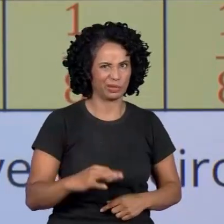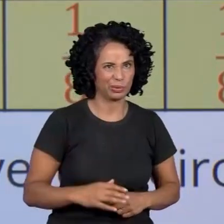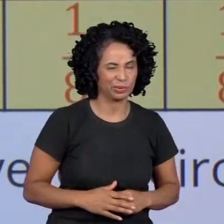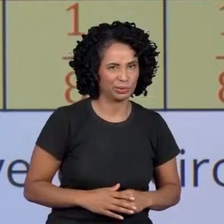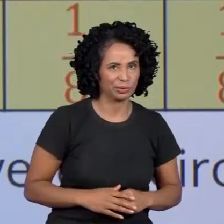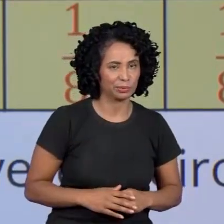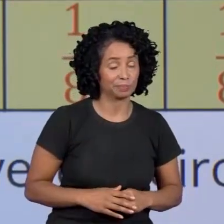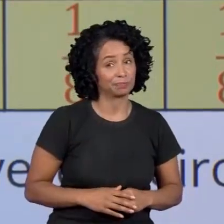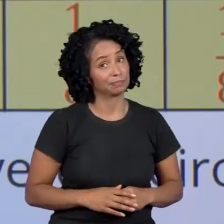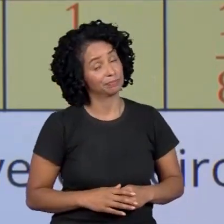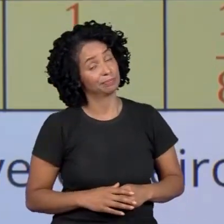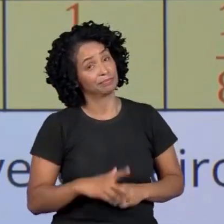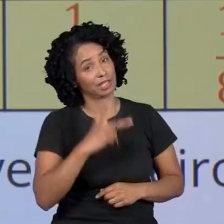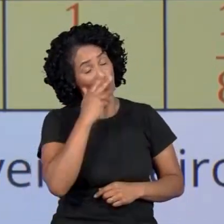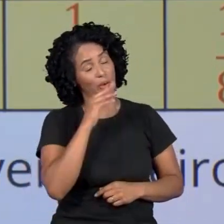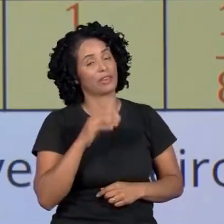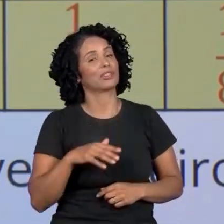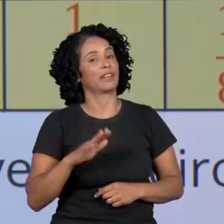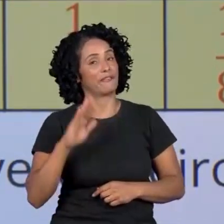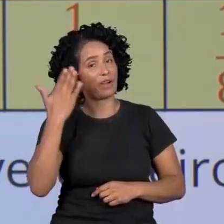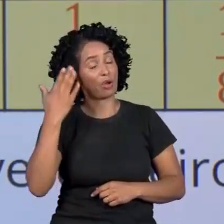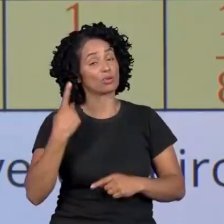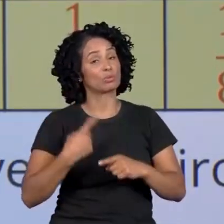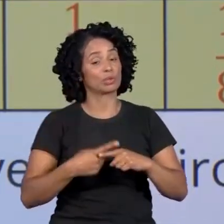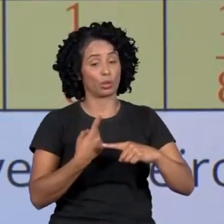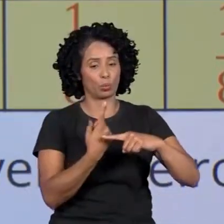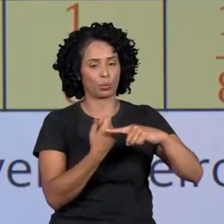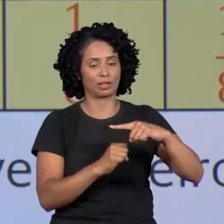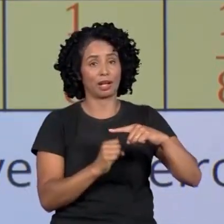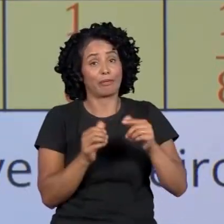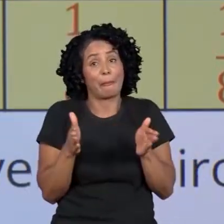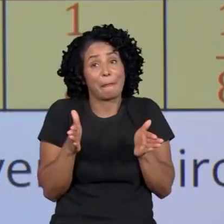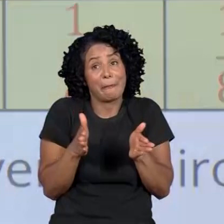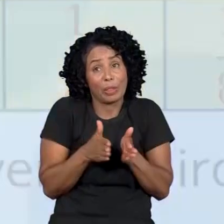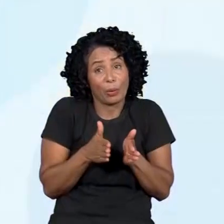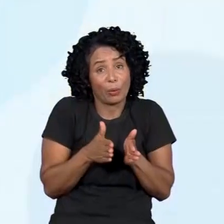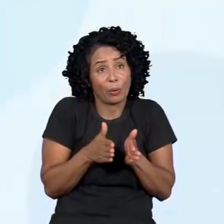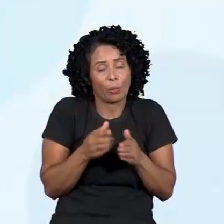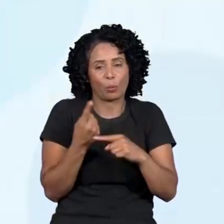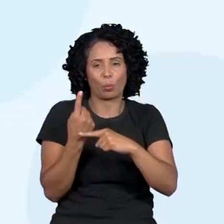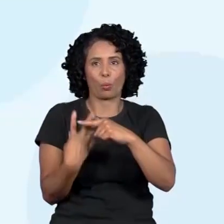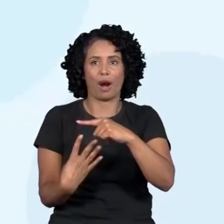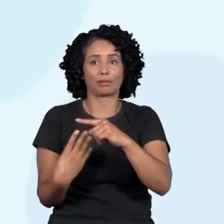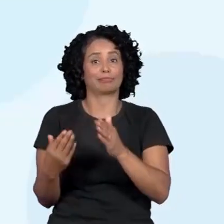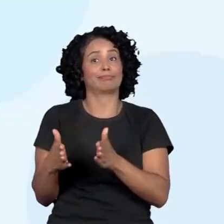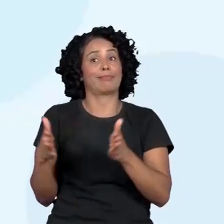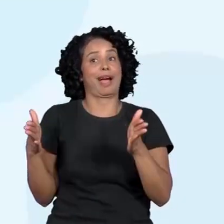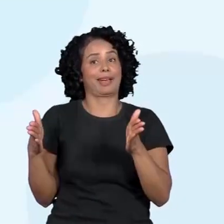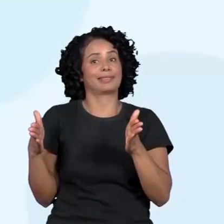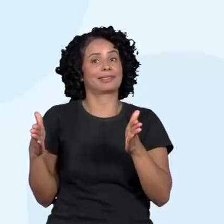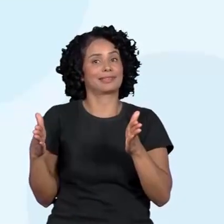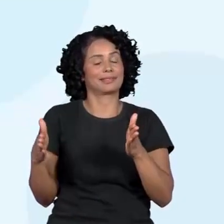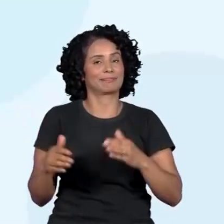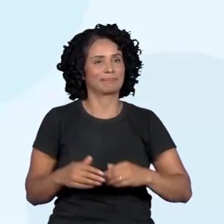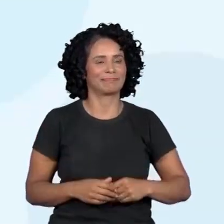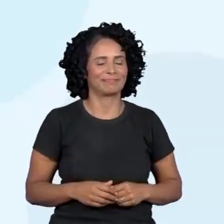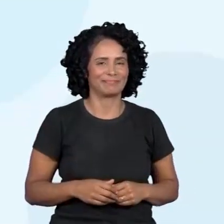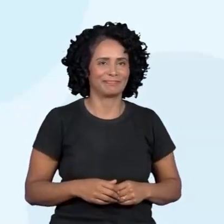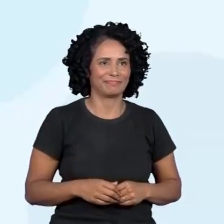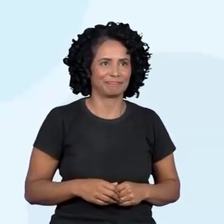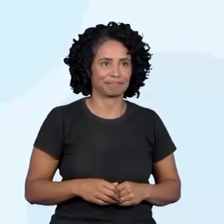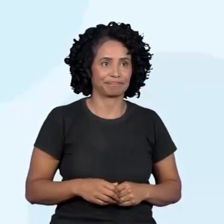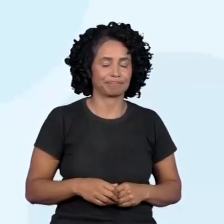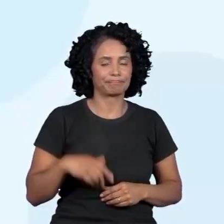afirmação também, não é? Porque 1/8 é menor que 1/4. Temos mais